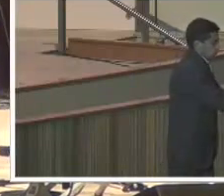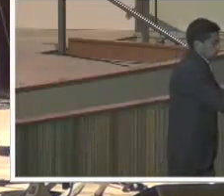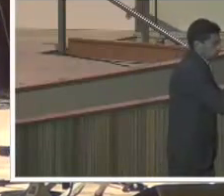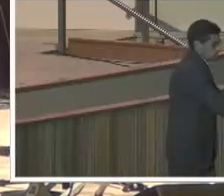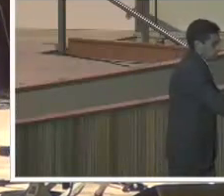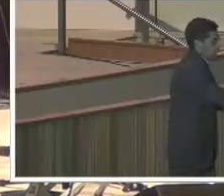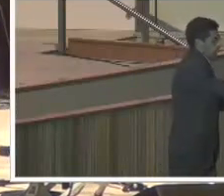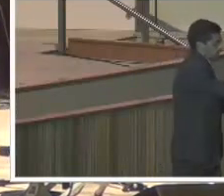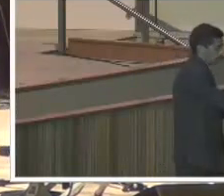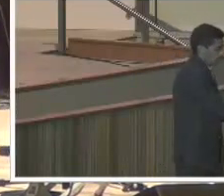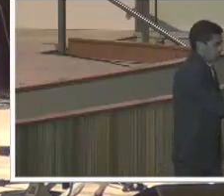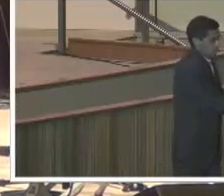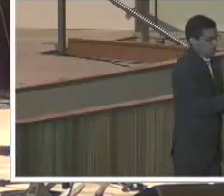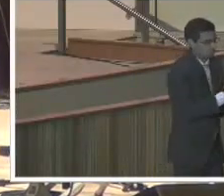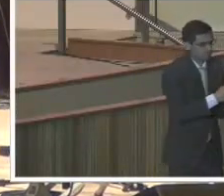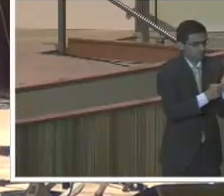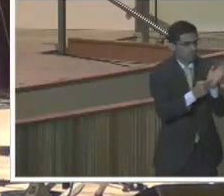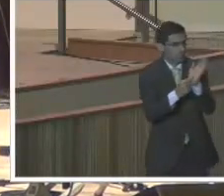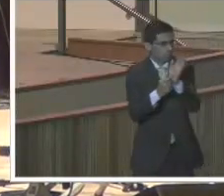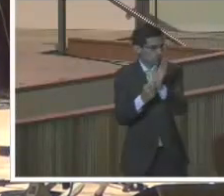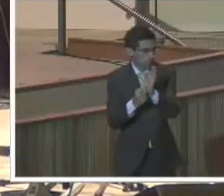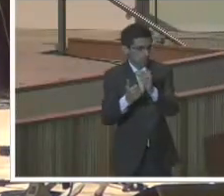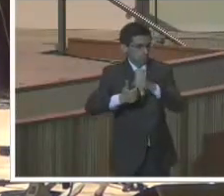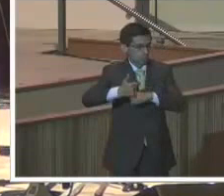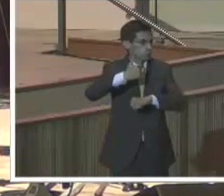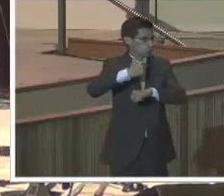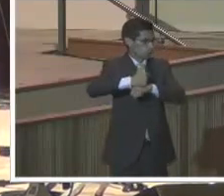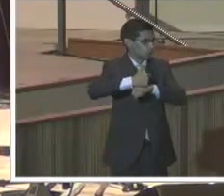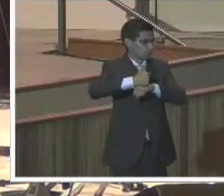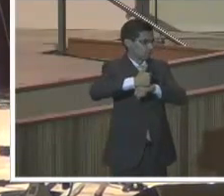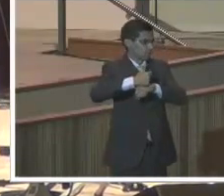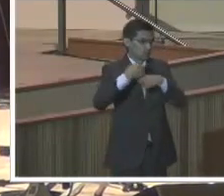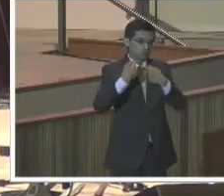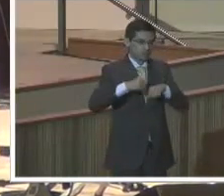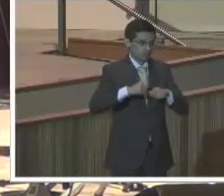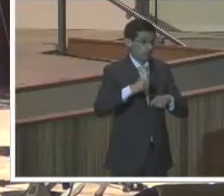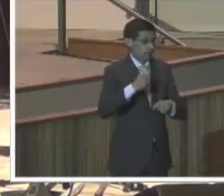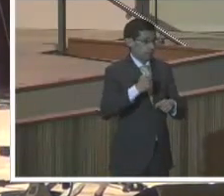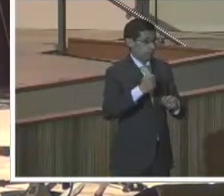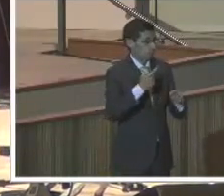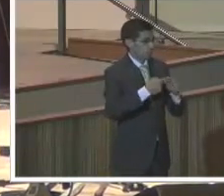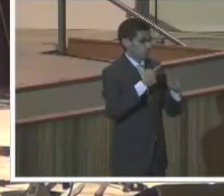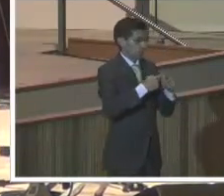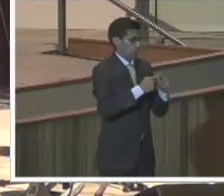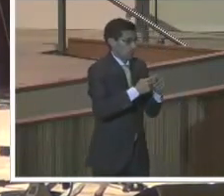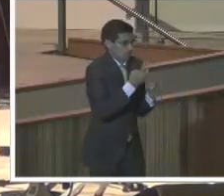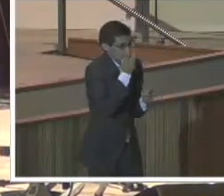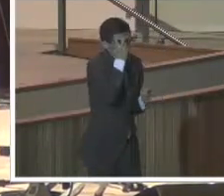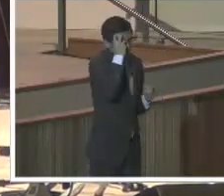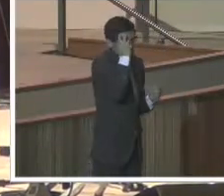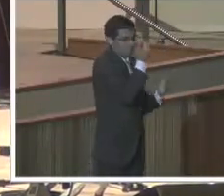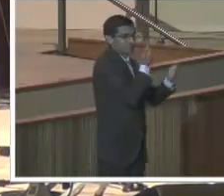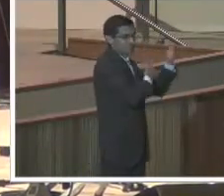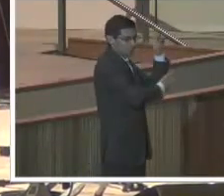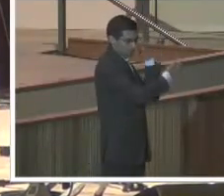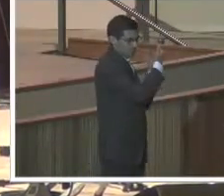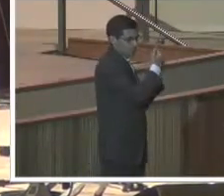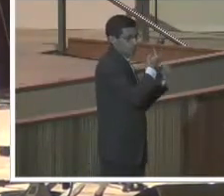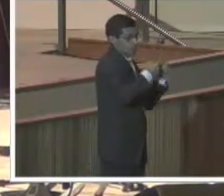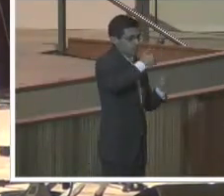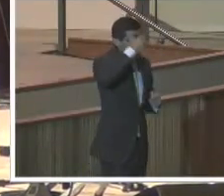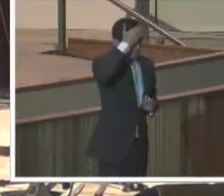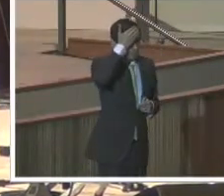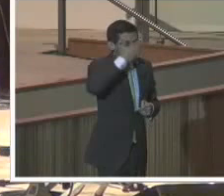fosse um pedaço, não é? Daquela ovelha estraçalhada, para provar que ele tinha